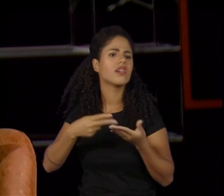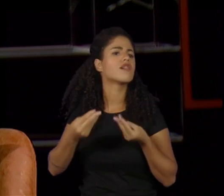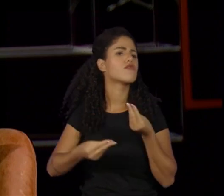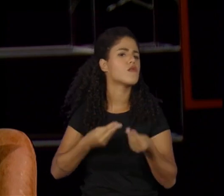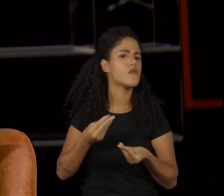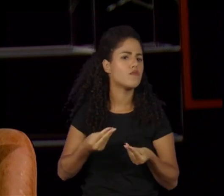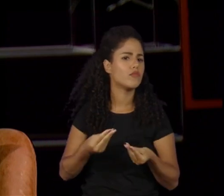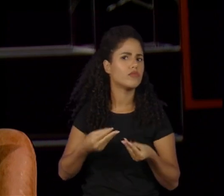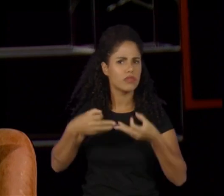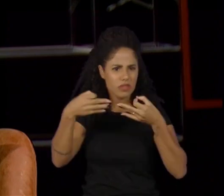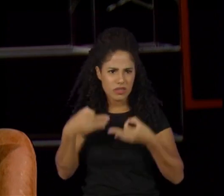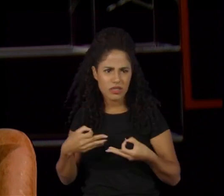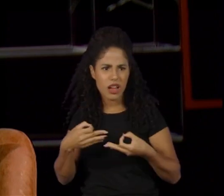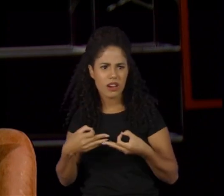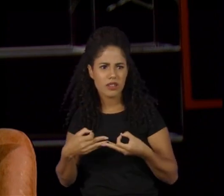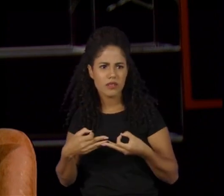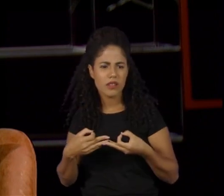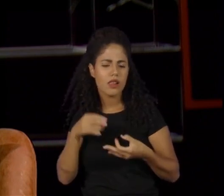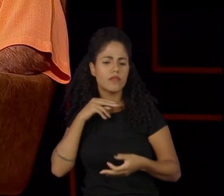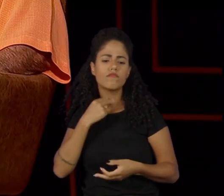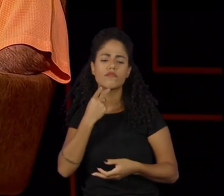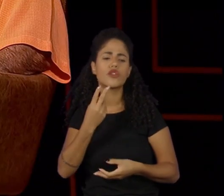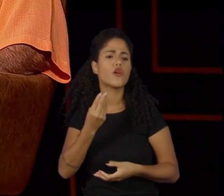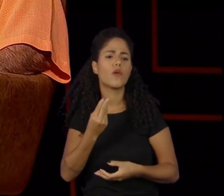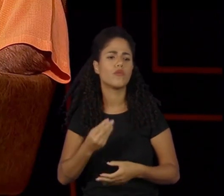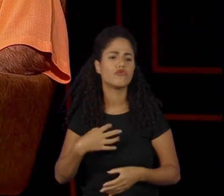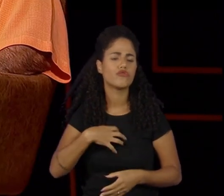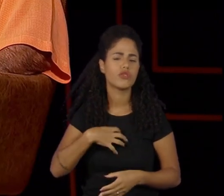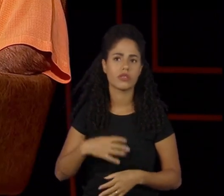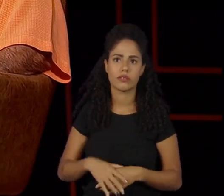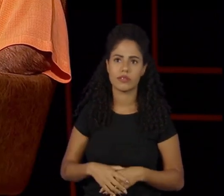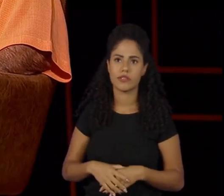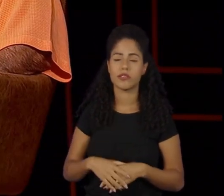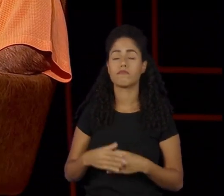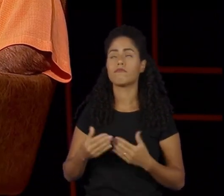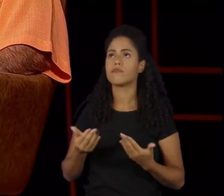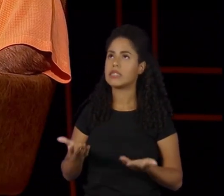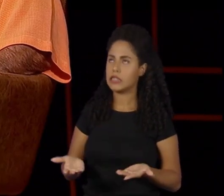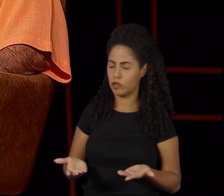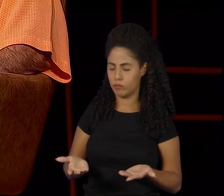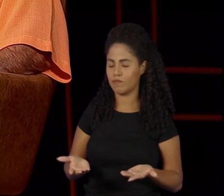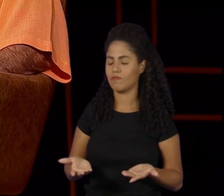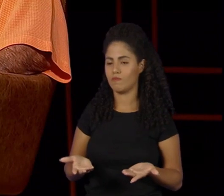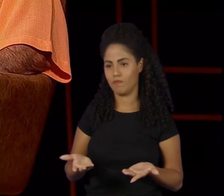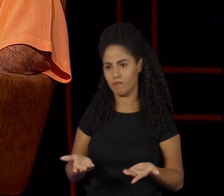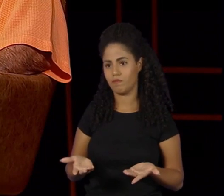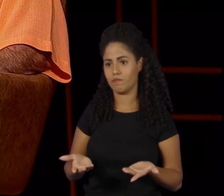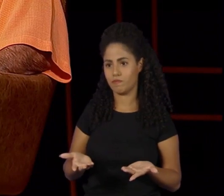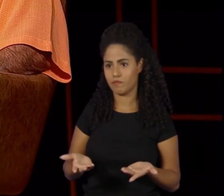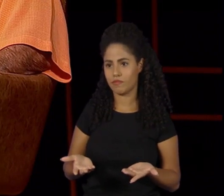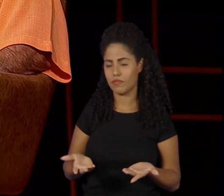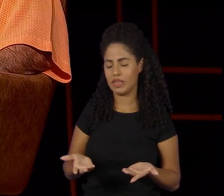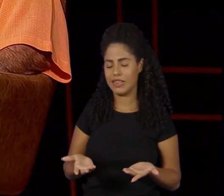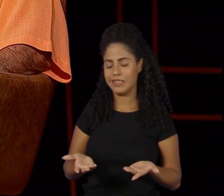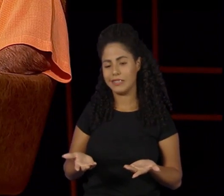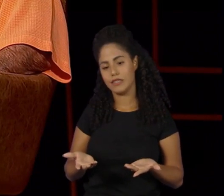um pulo do gato para ser um bom dublador? Cara, voltamos à minha